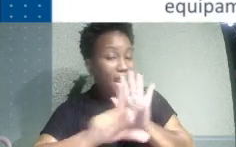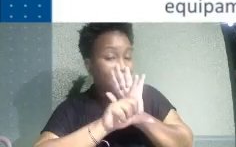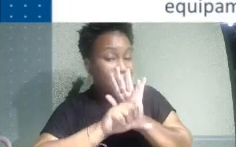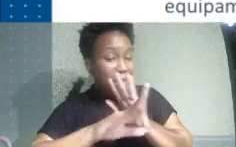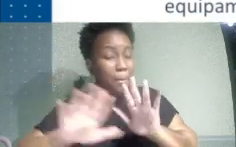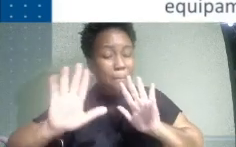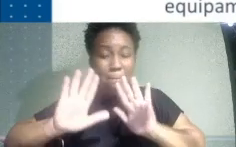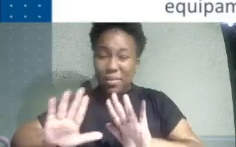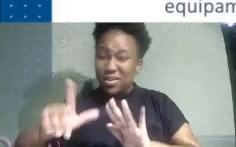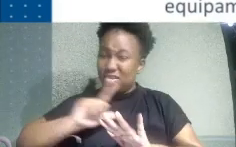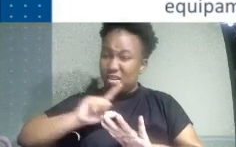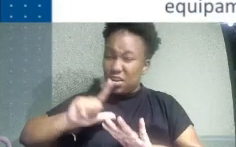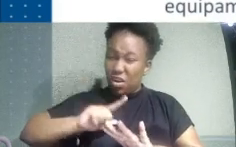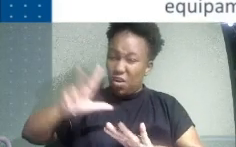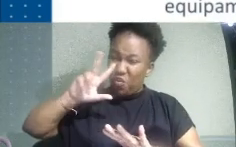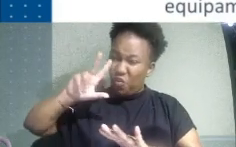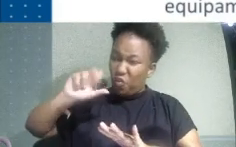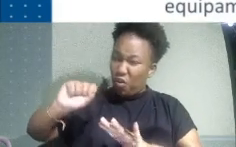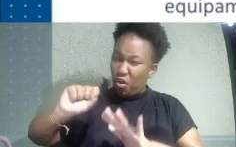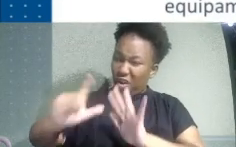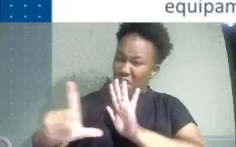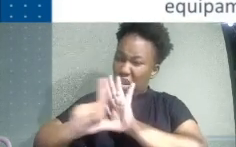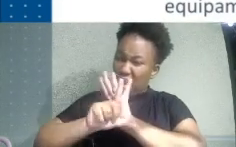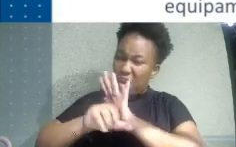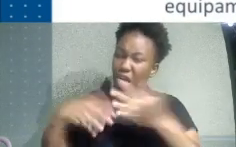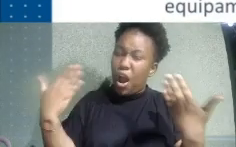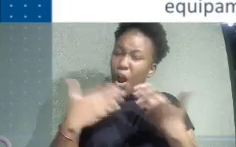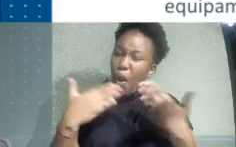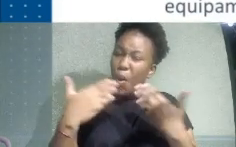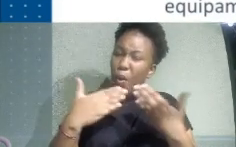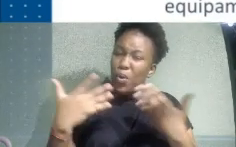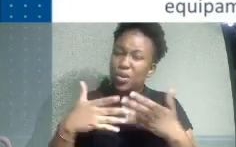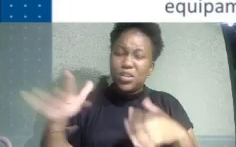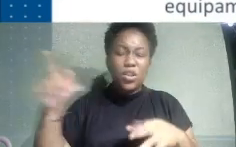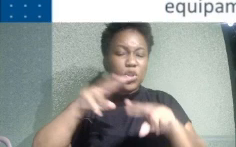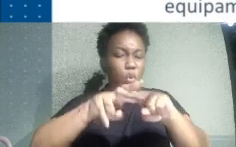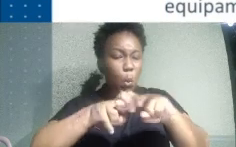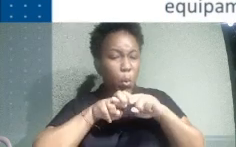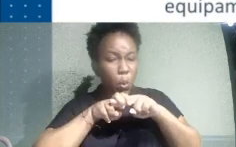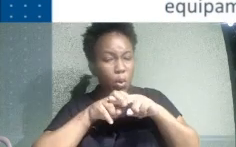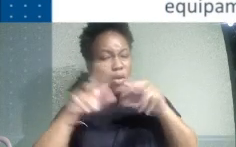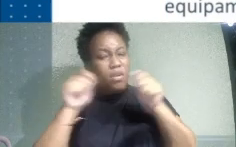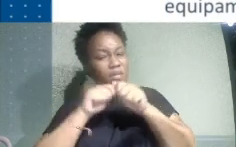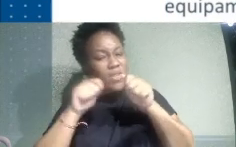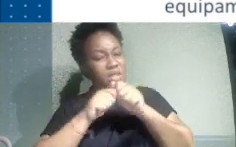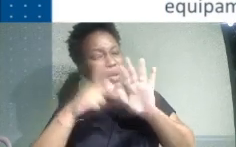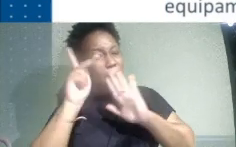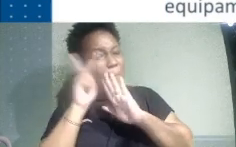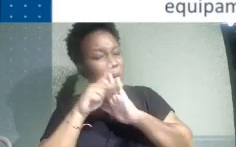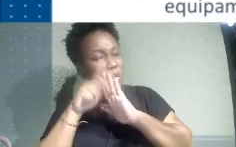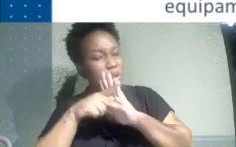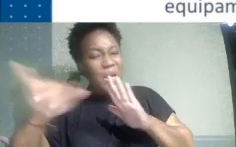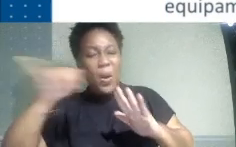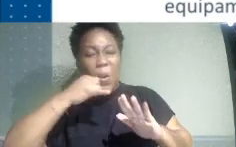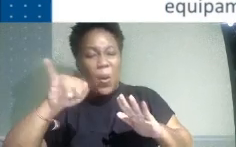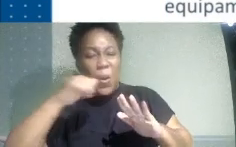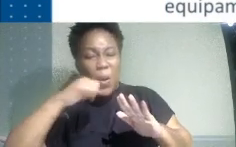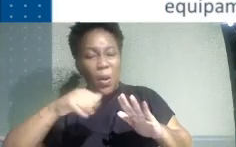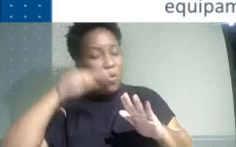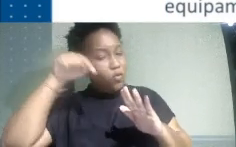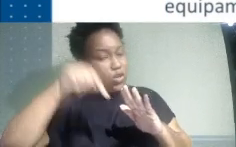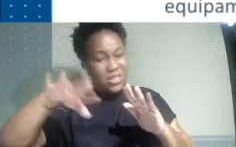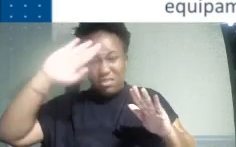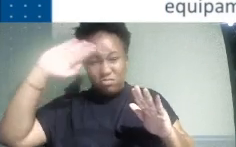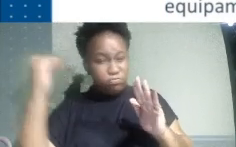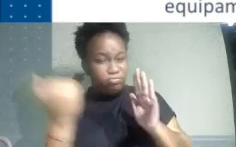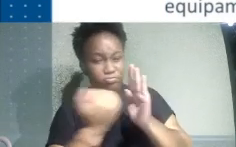lei. Significa que amanhã ou depois, vamos entrar numa situação hipotética. Você faz lá o projeto elétrico e você não segue as recomendações